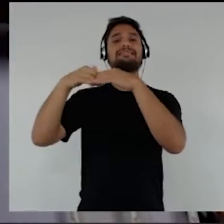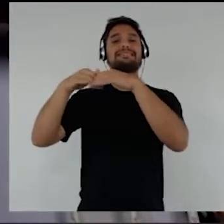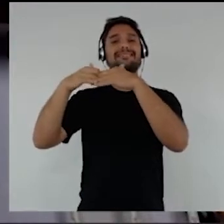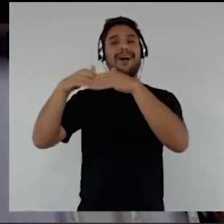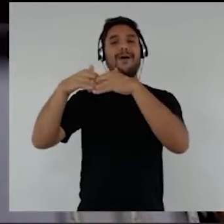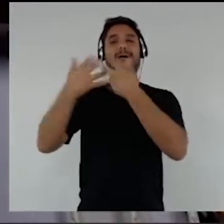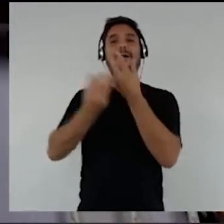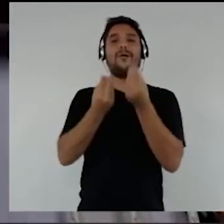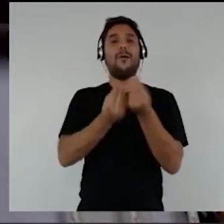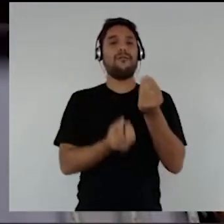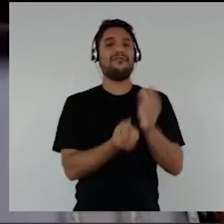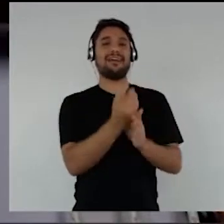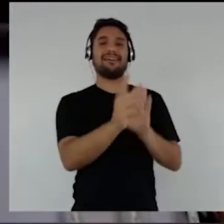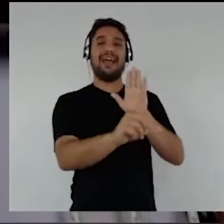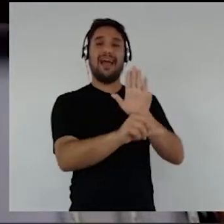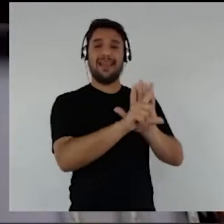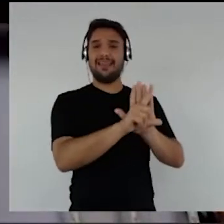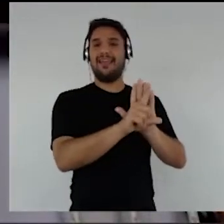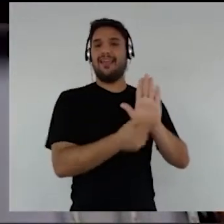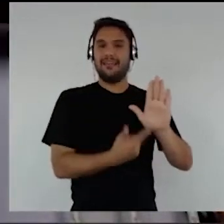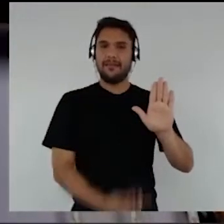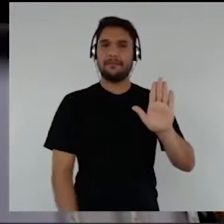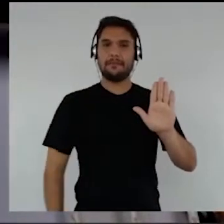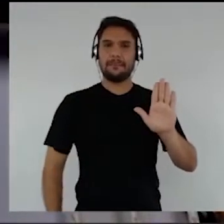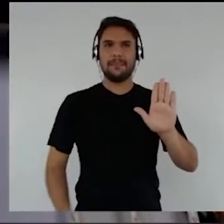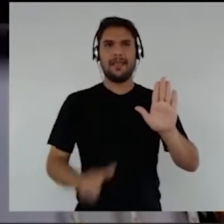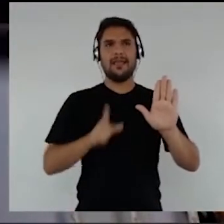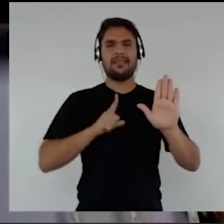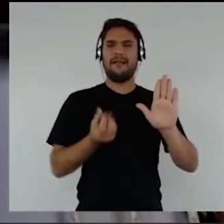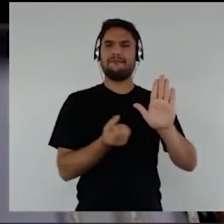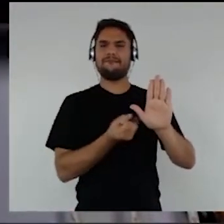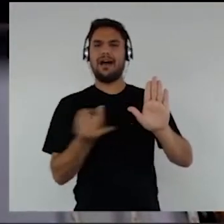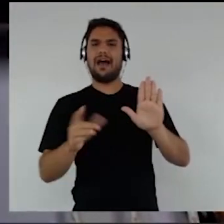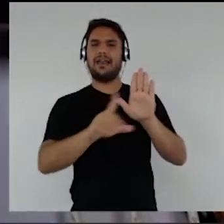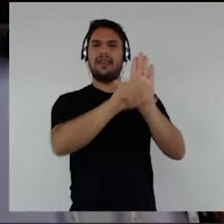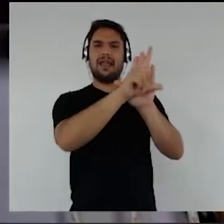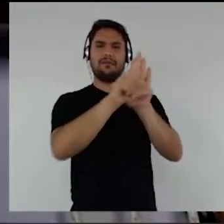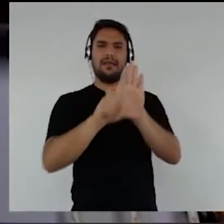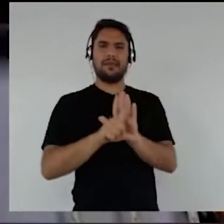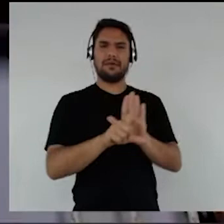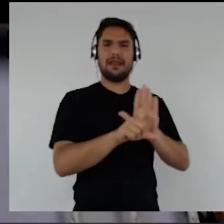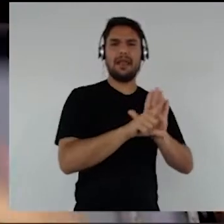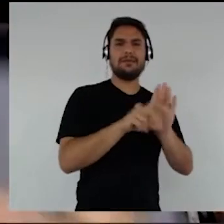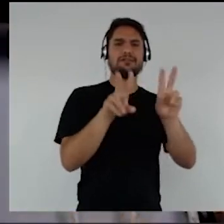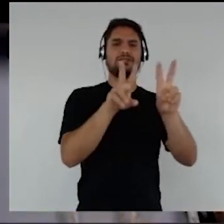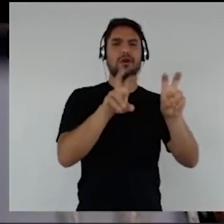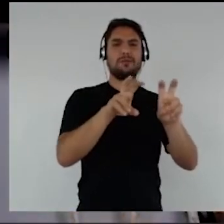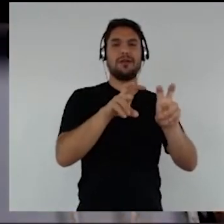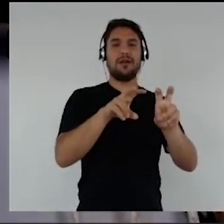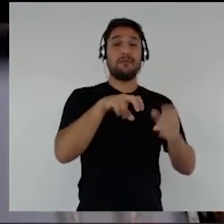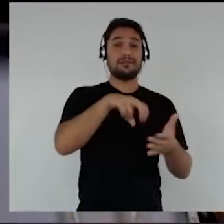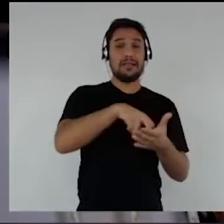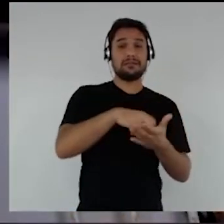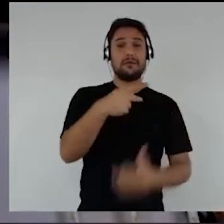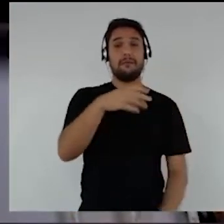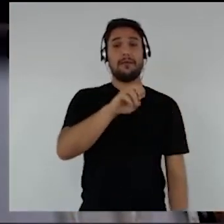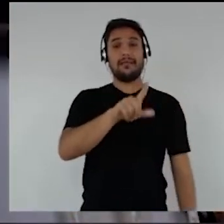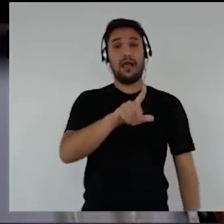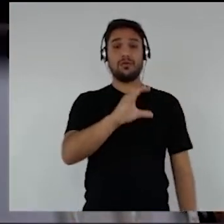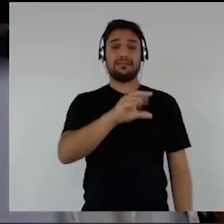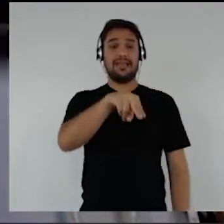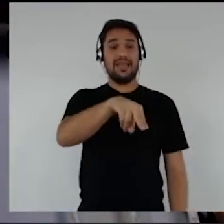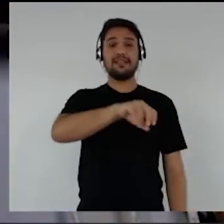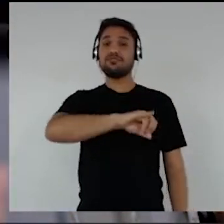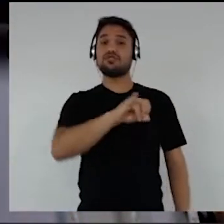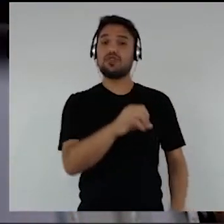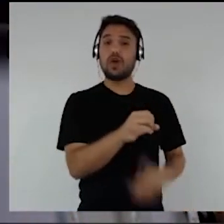essa regulamentação. Nós temos visto uma extensa regulamentação de temas de processo penal do CNJ. E nós